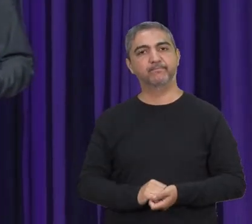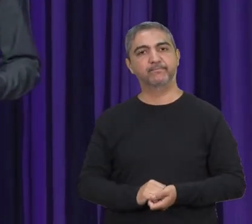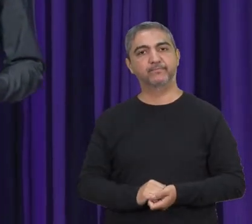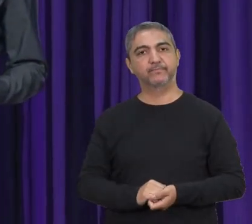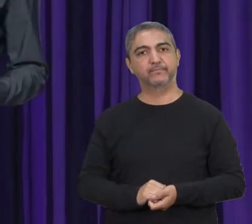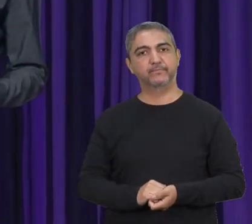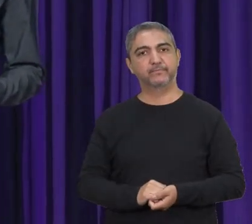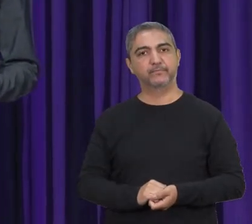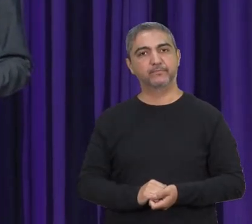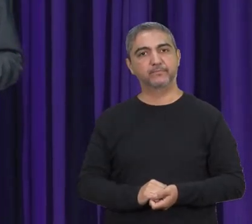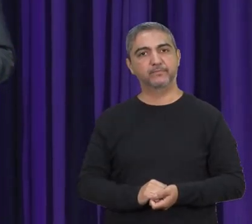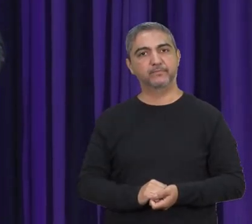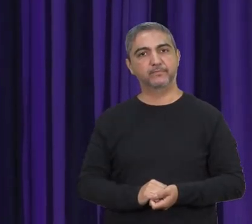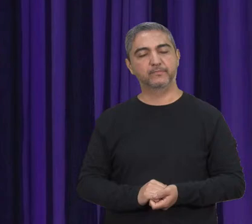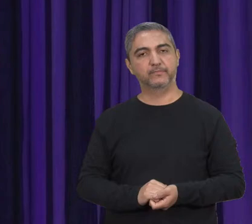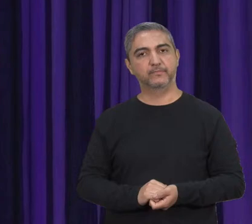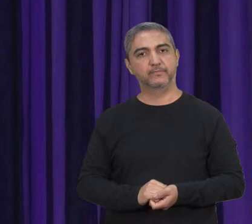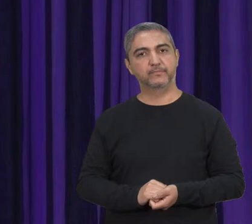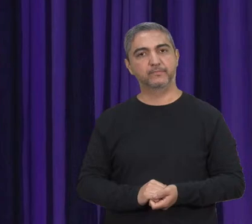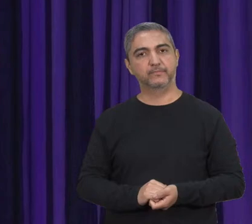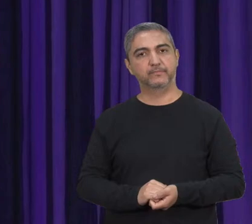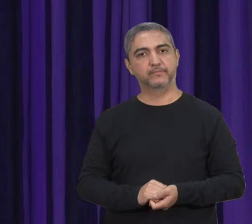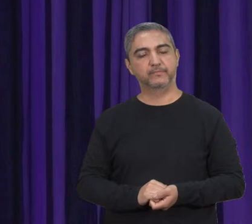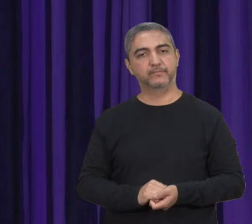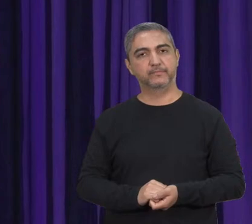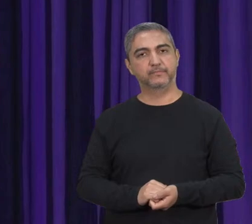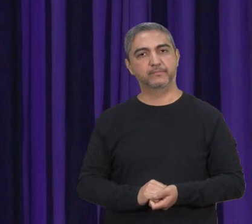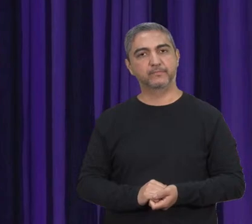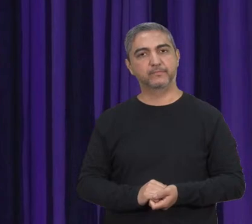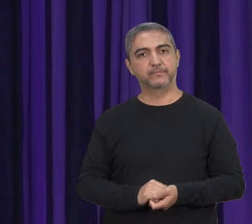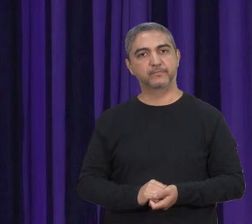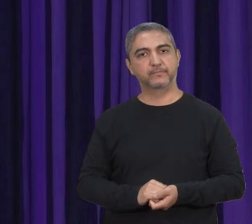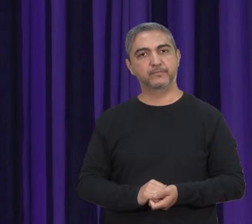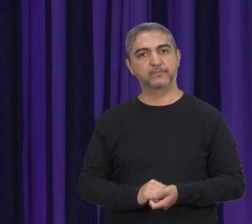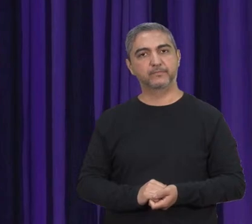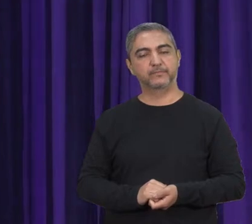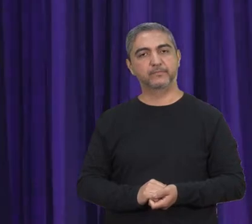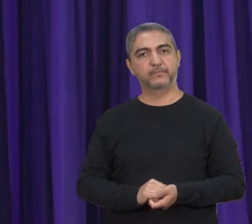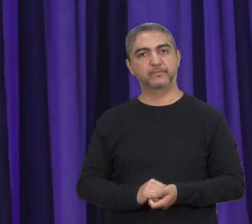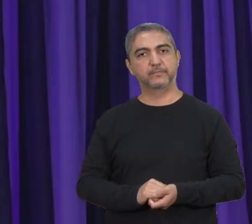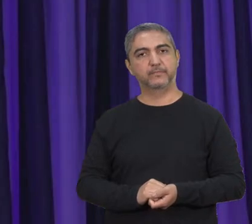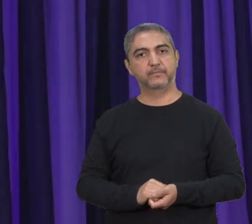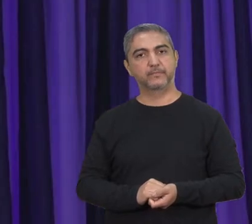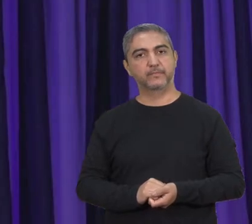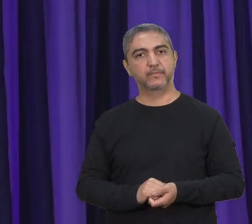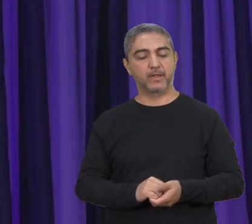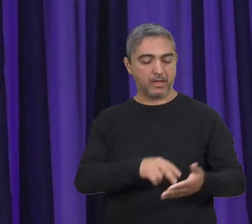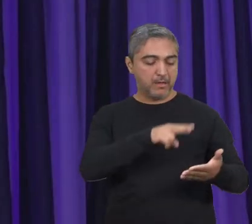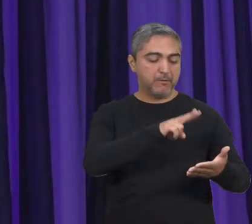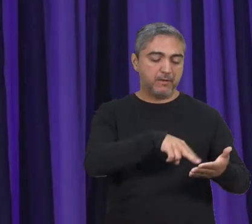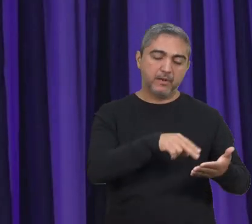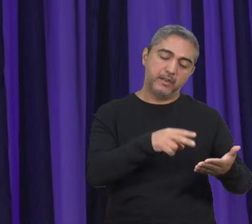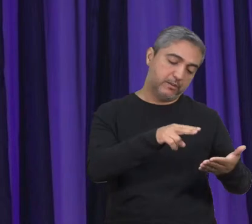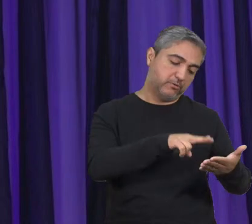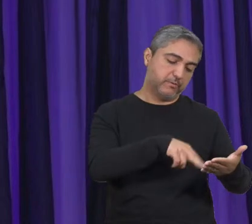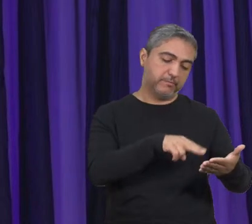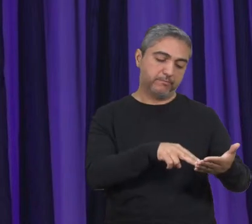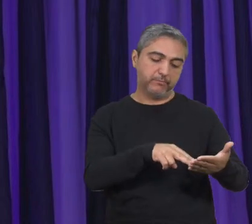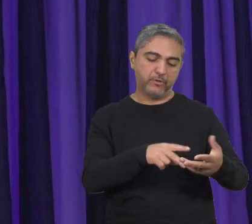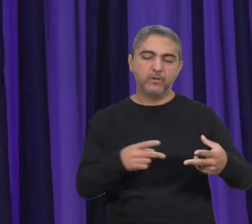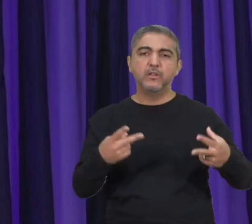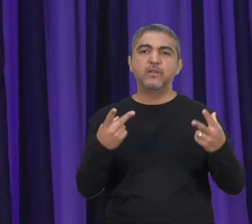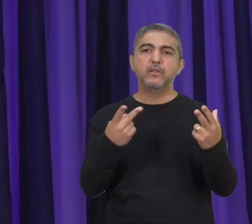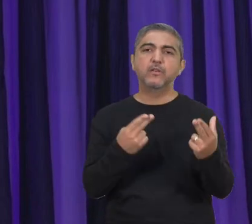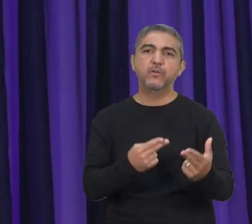acordo com a pesquisa, as pessoas que são intencionalmente gratas pelo